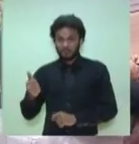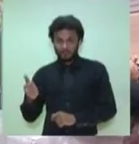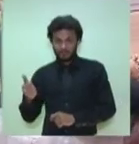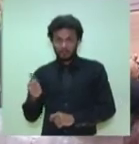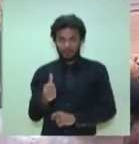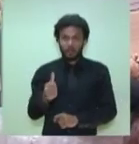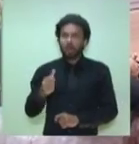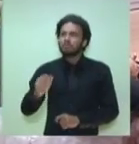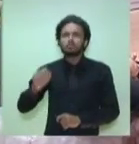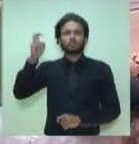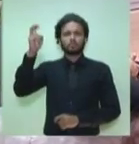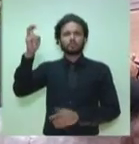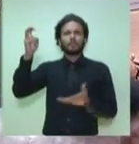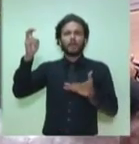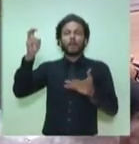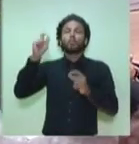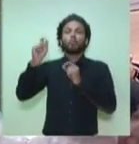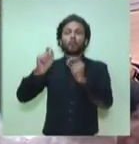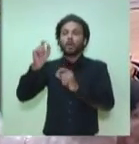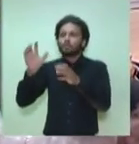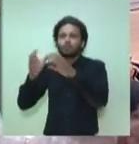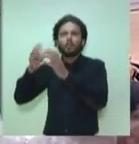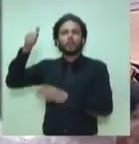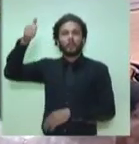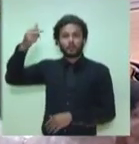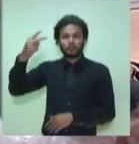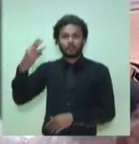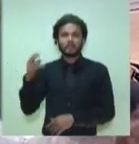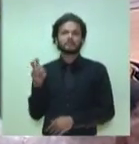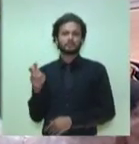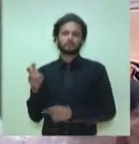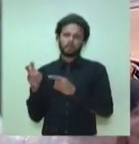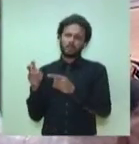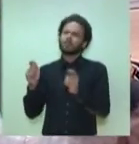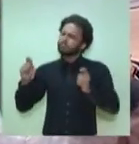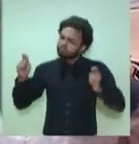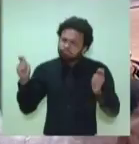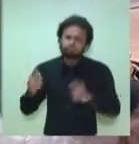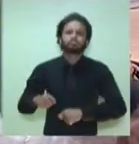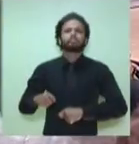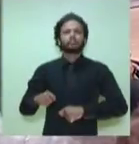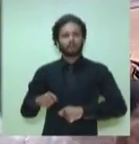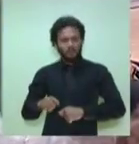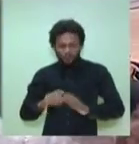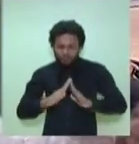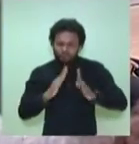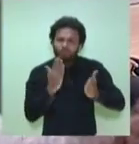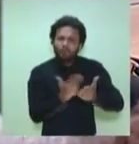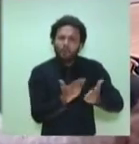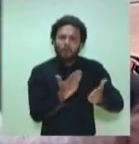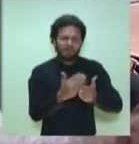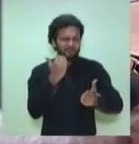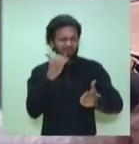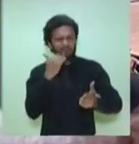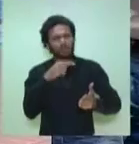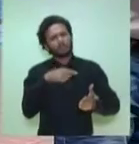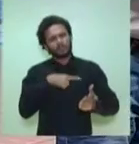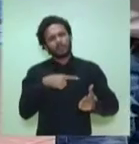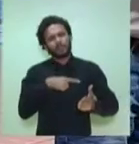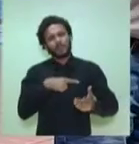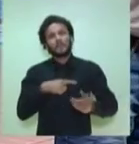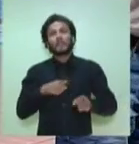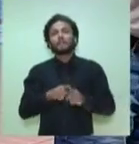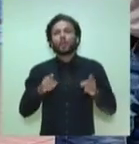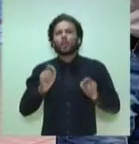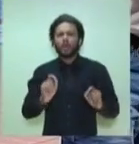o 5º. Queremos ficar no G5 da educação. De maneira, isso é possível. Escolas inadequadas existem. Uma das